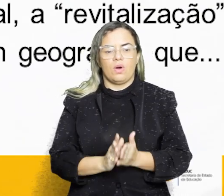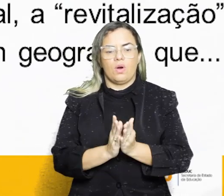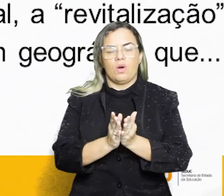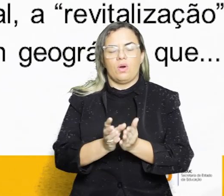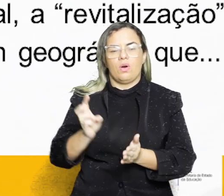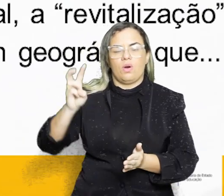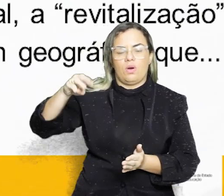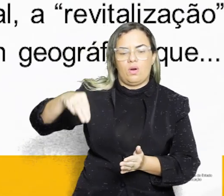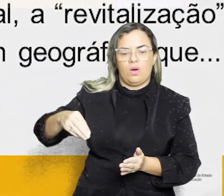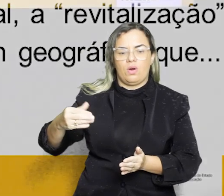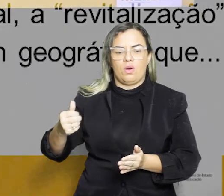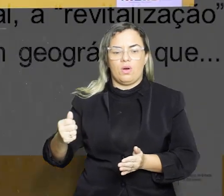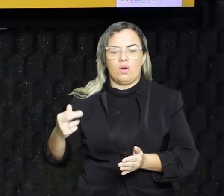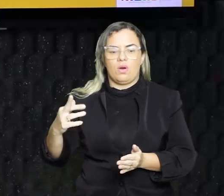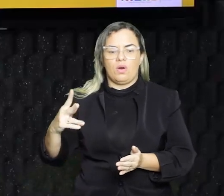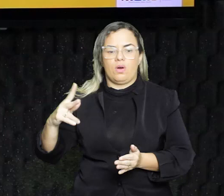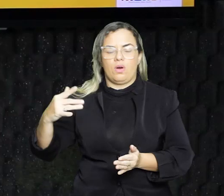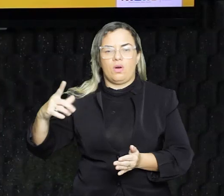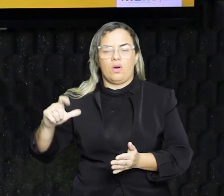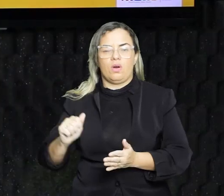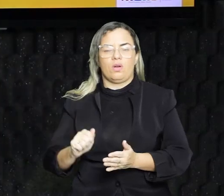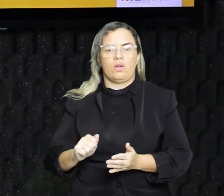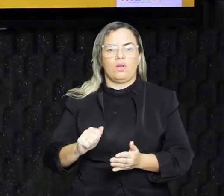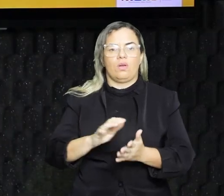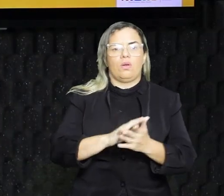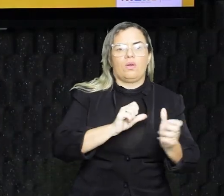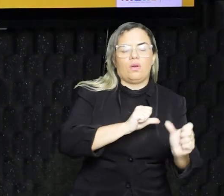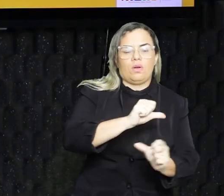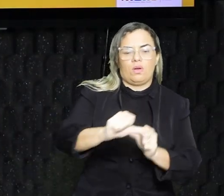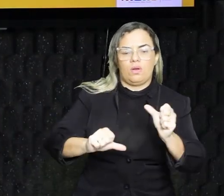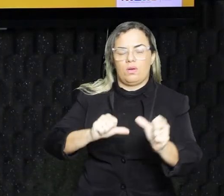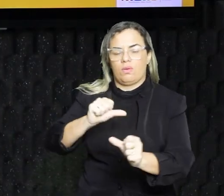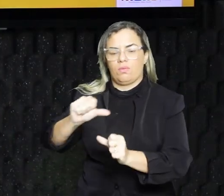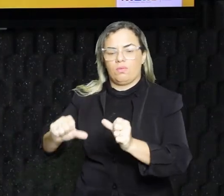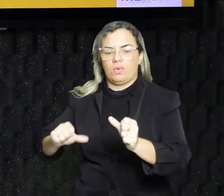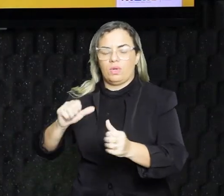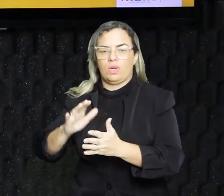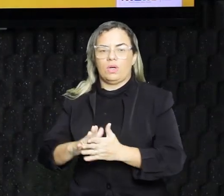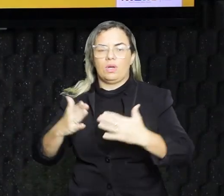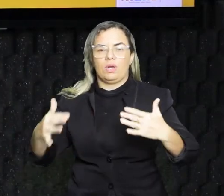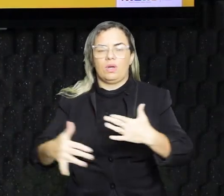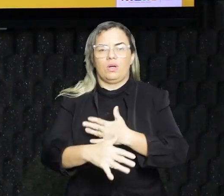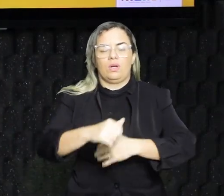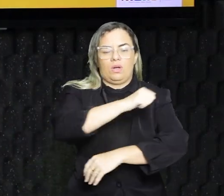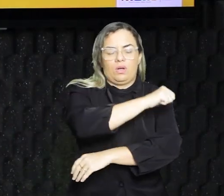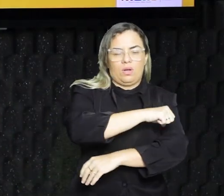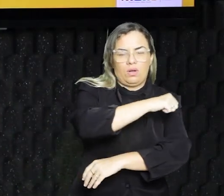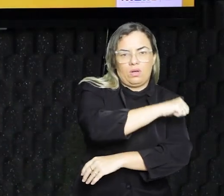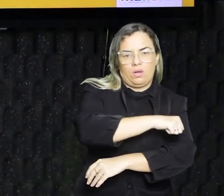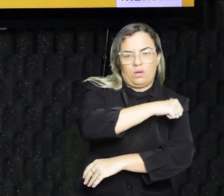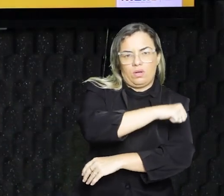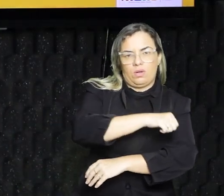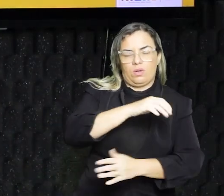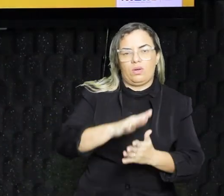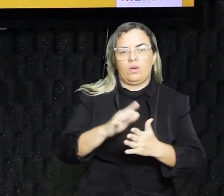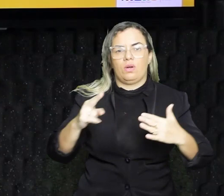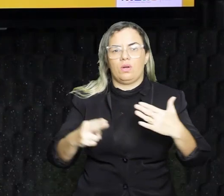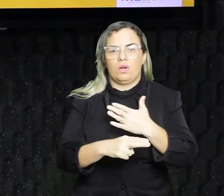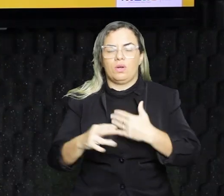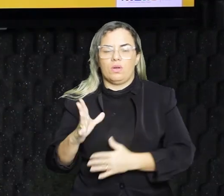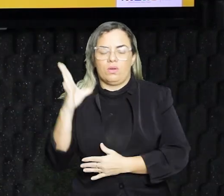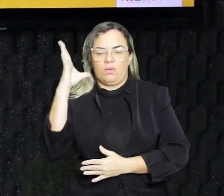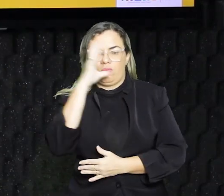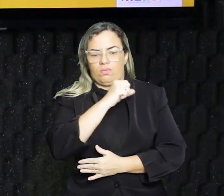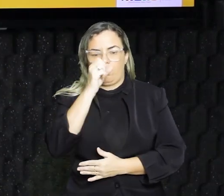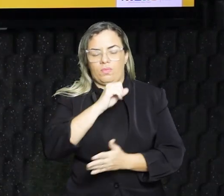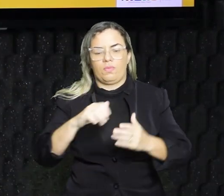Ele está falando das mudanças, né, das transformações que a cidade do Rio de Janeiro, como uma cidade que se urbanizou rapidamente,